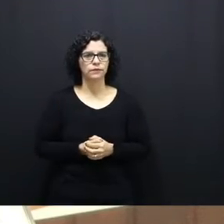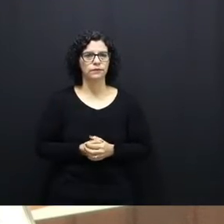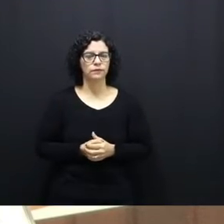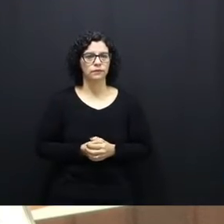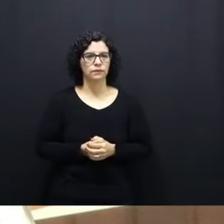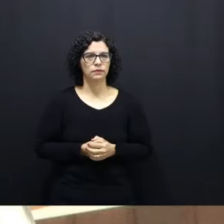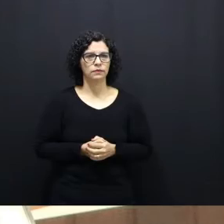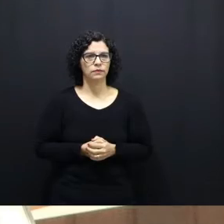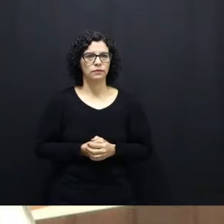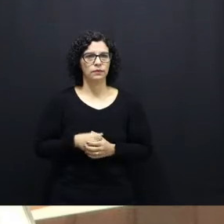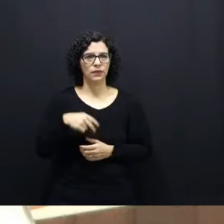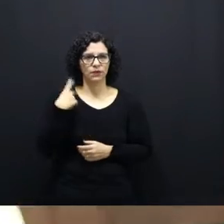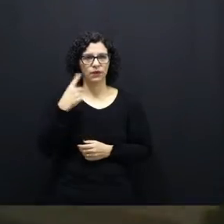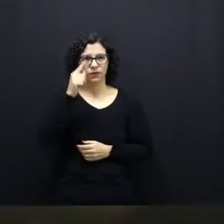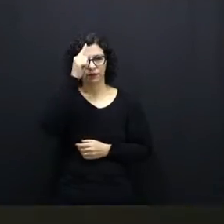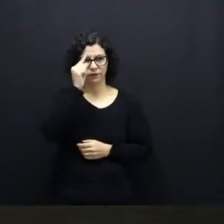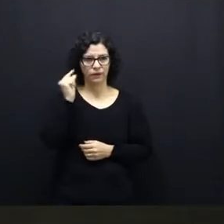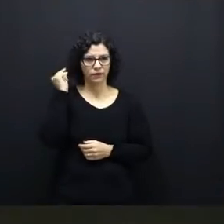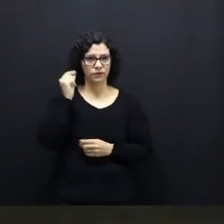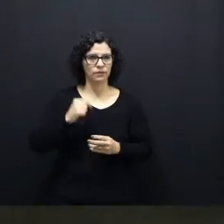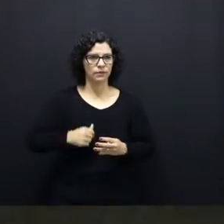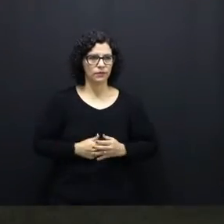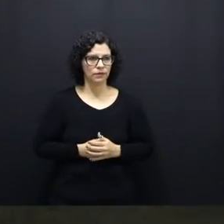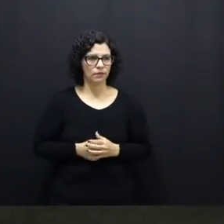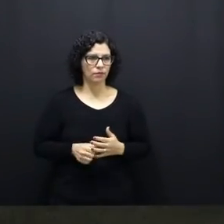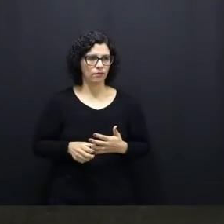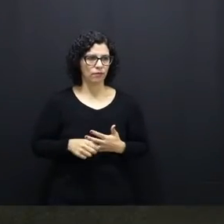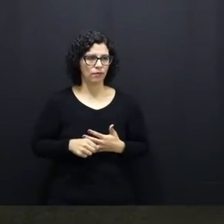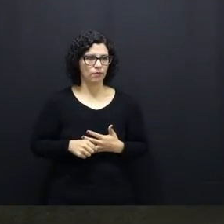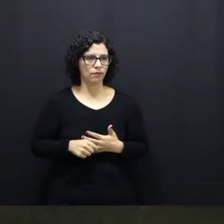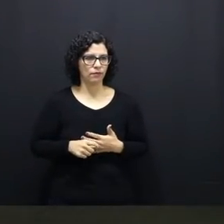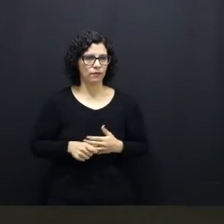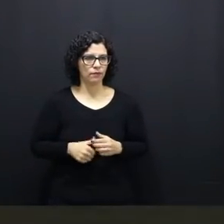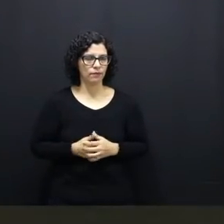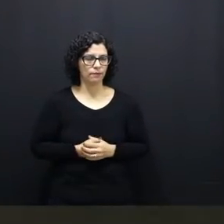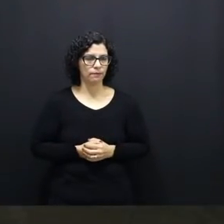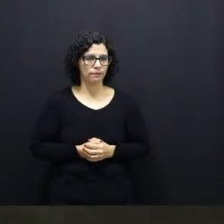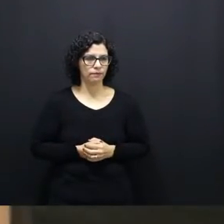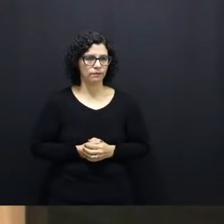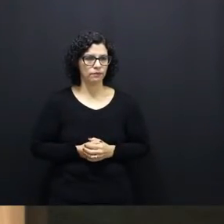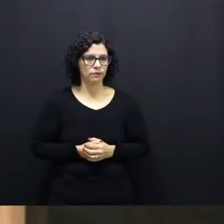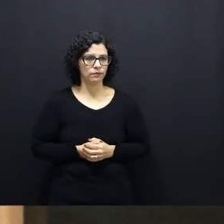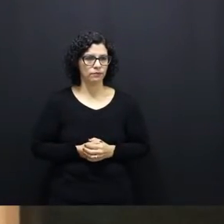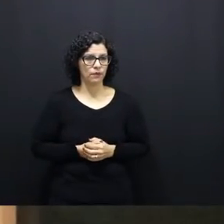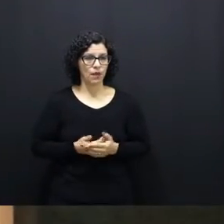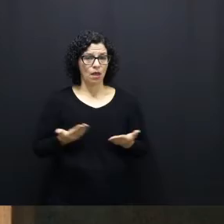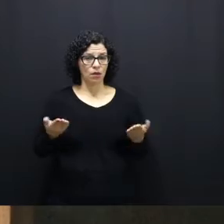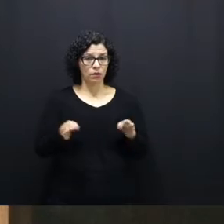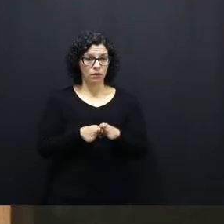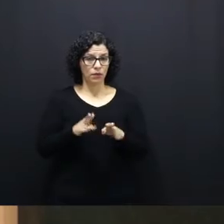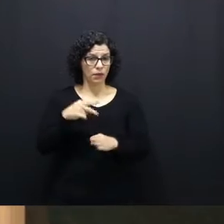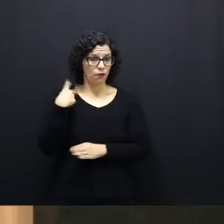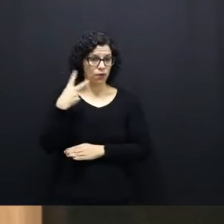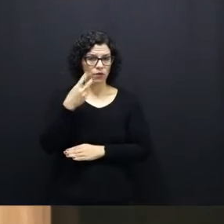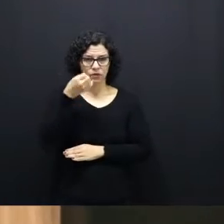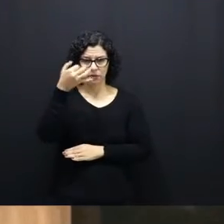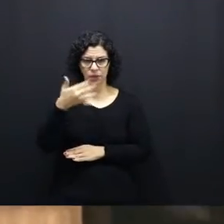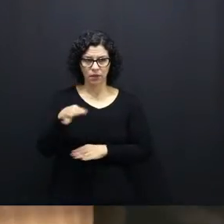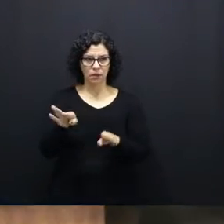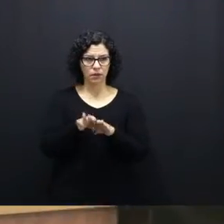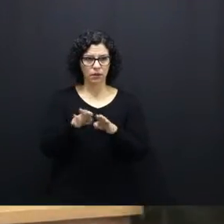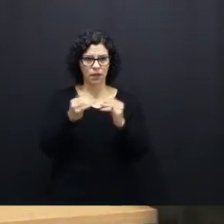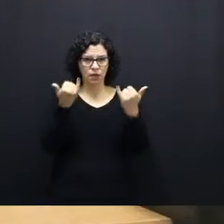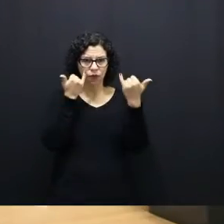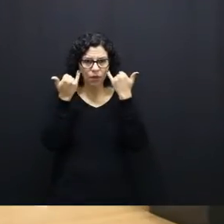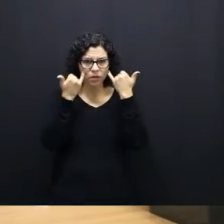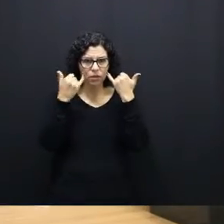com a palavra vereadora Fátima de Paula Eu ia te falar para o vereador agora que todas as informações